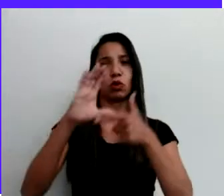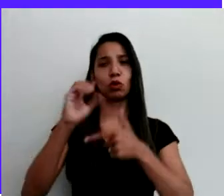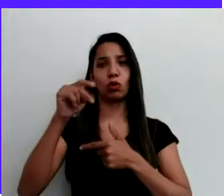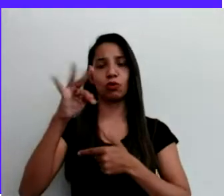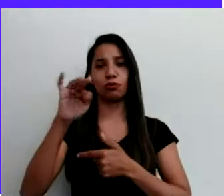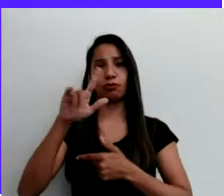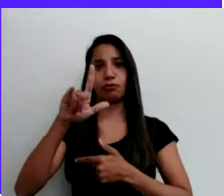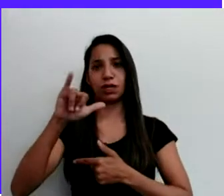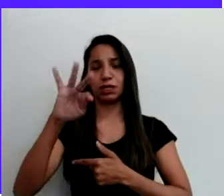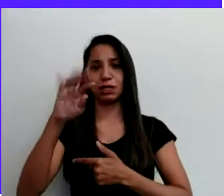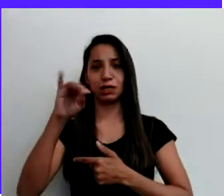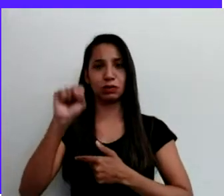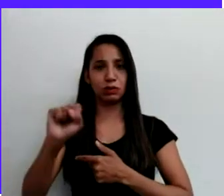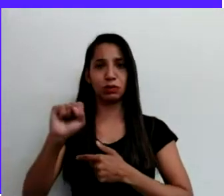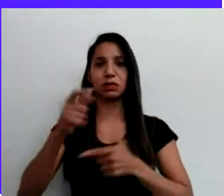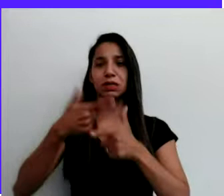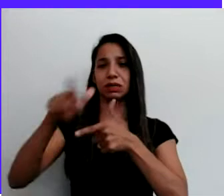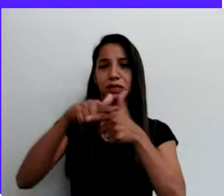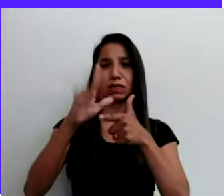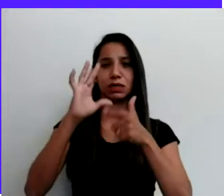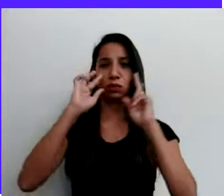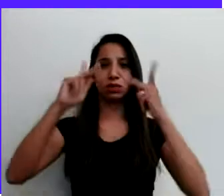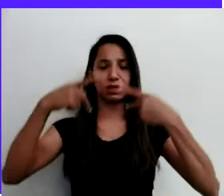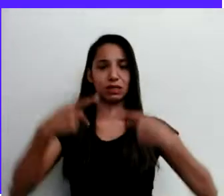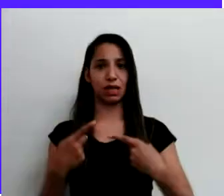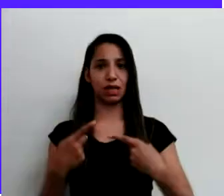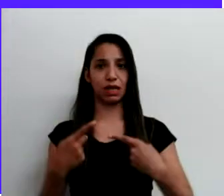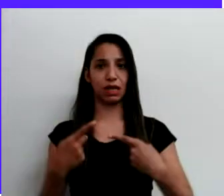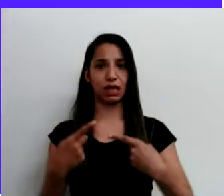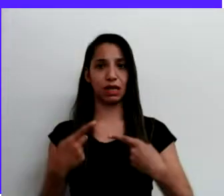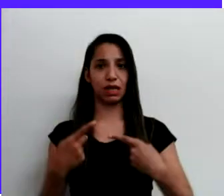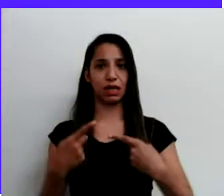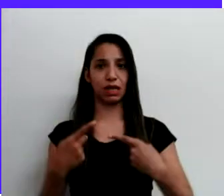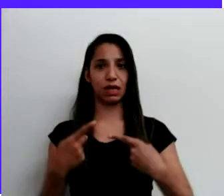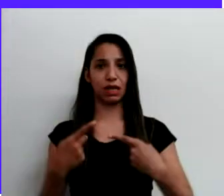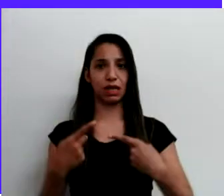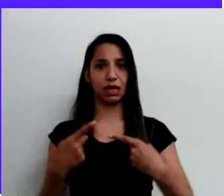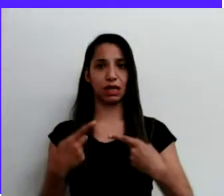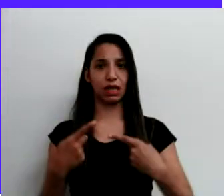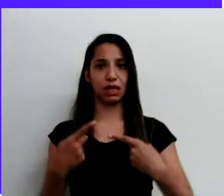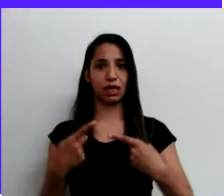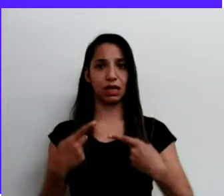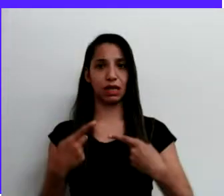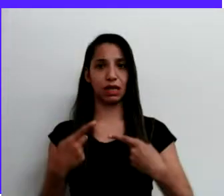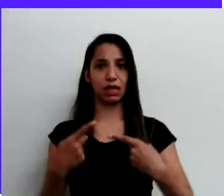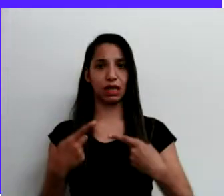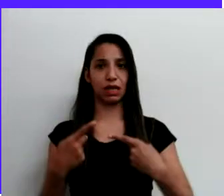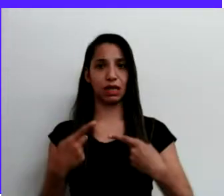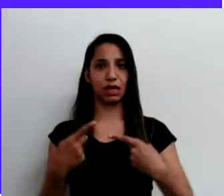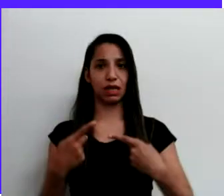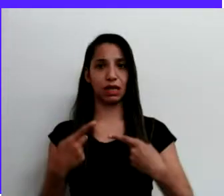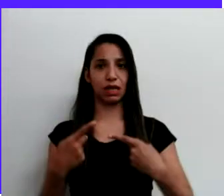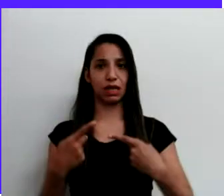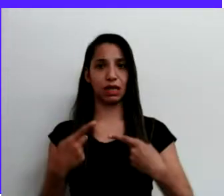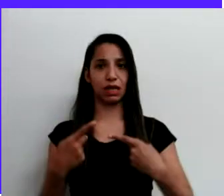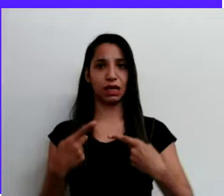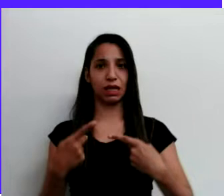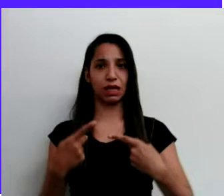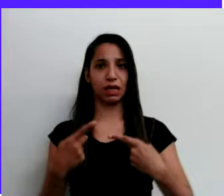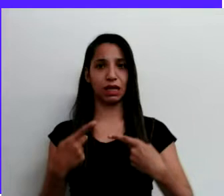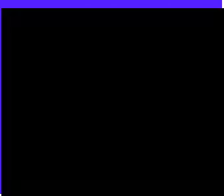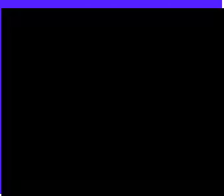olhar especial sobre a condição das mulheres. É colaboradora de veículos como The New York Times, Atlantic, Grantham